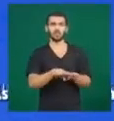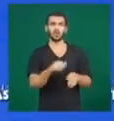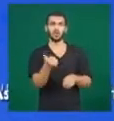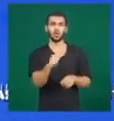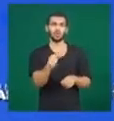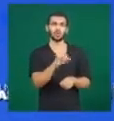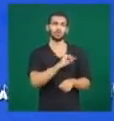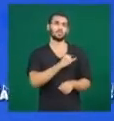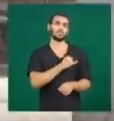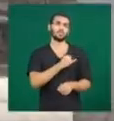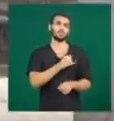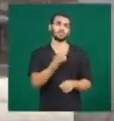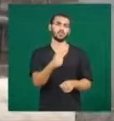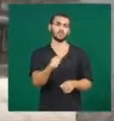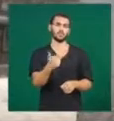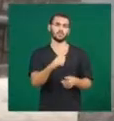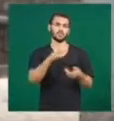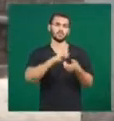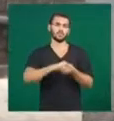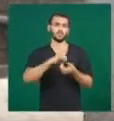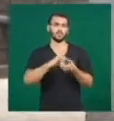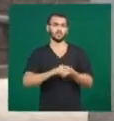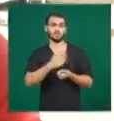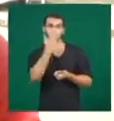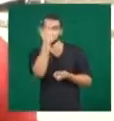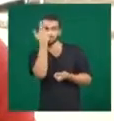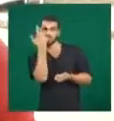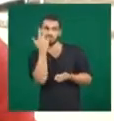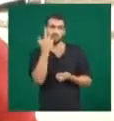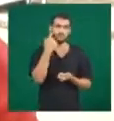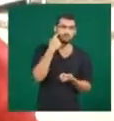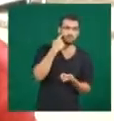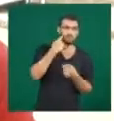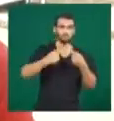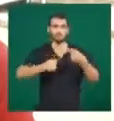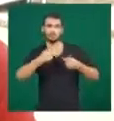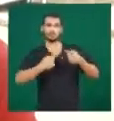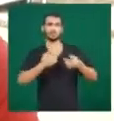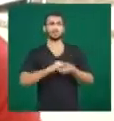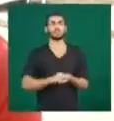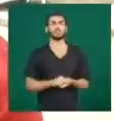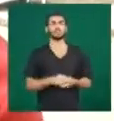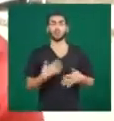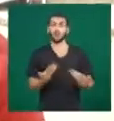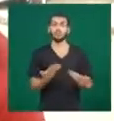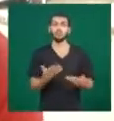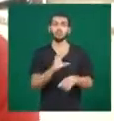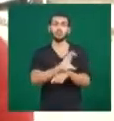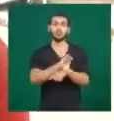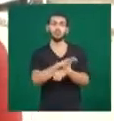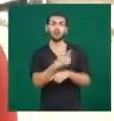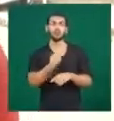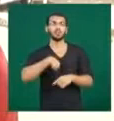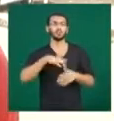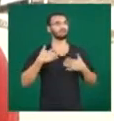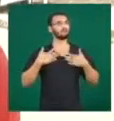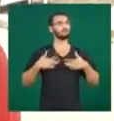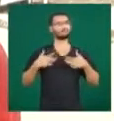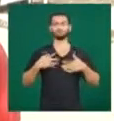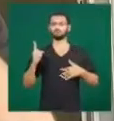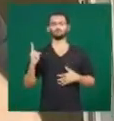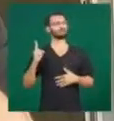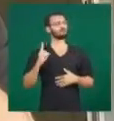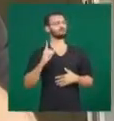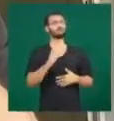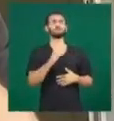11 em Monte Carmelo. A medida divide opiniões. Com ela aqui a gente vai poder ter mais tranquilidade ao andar no